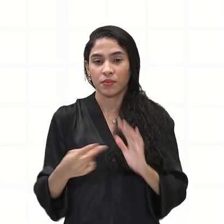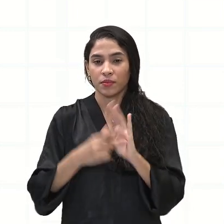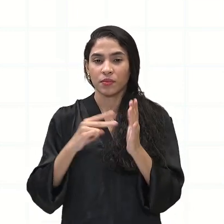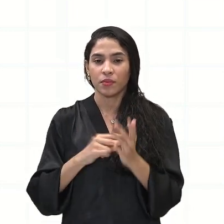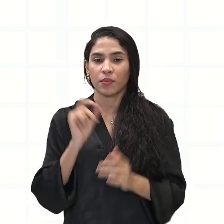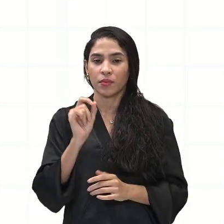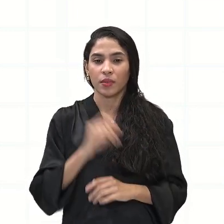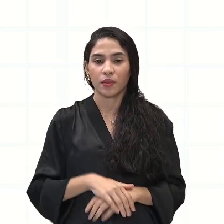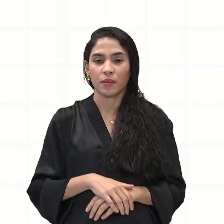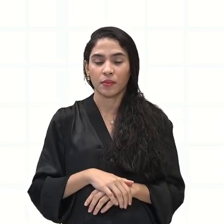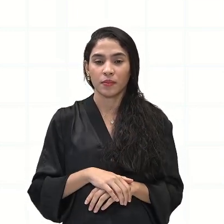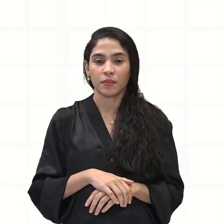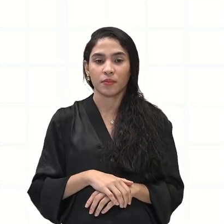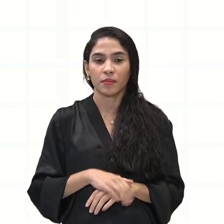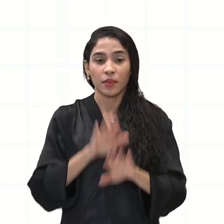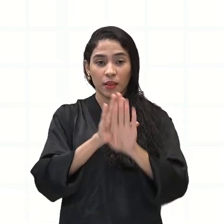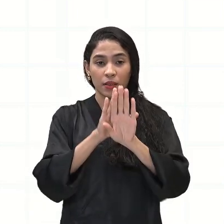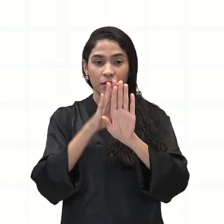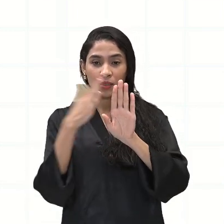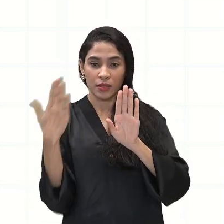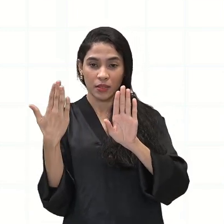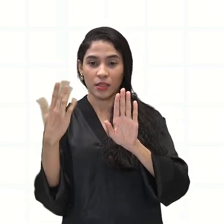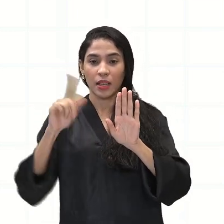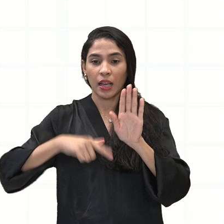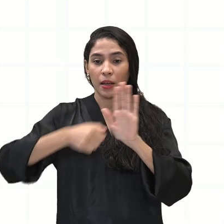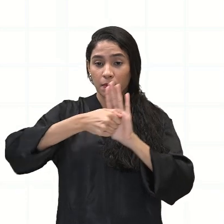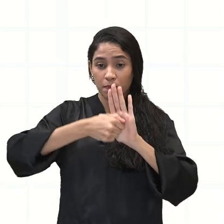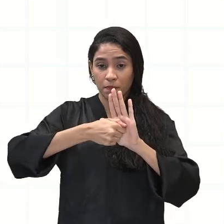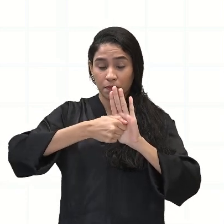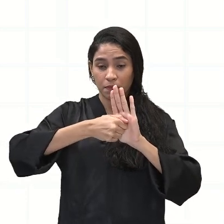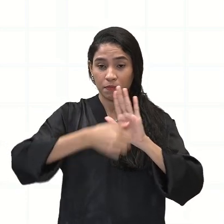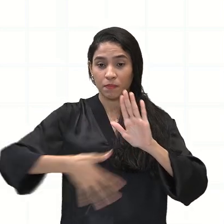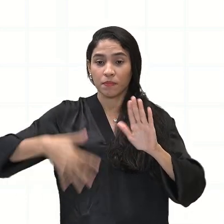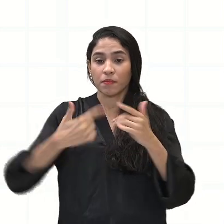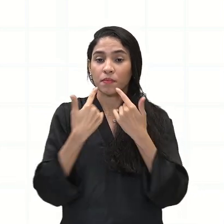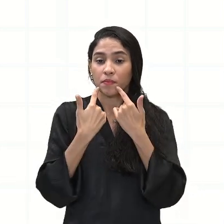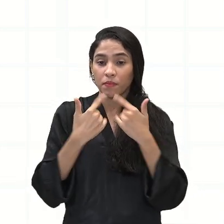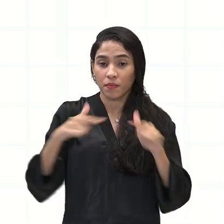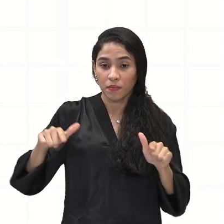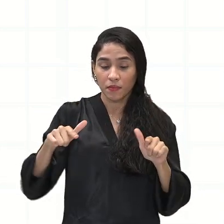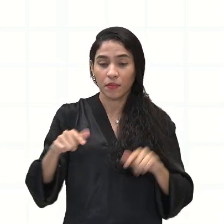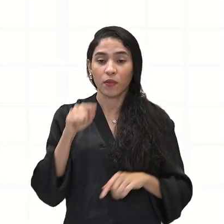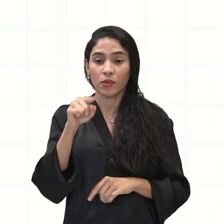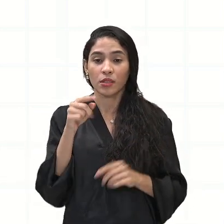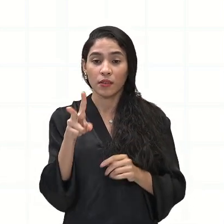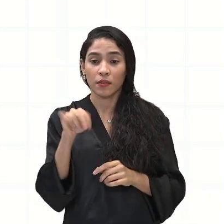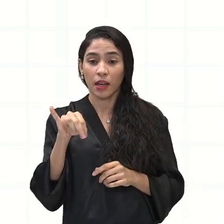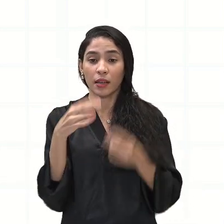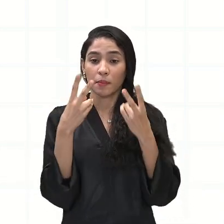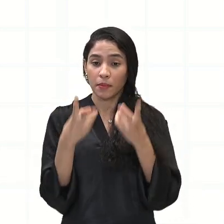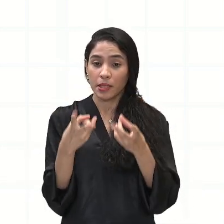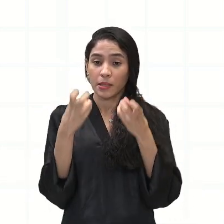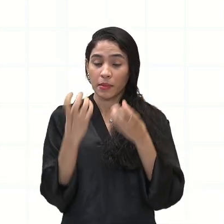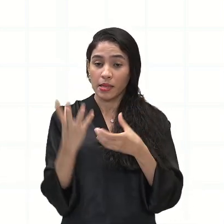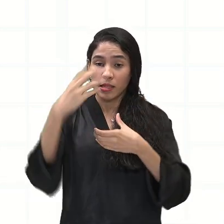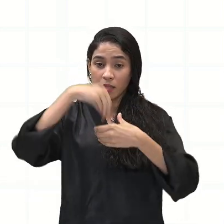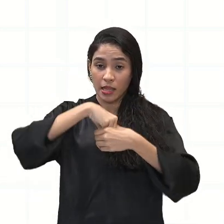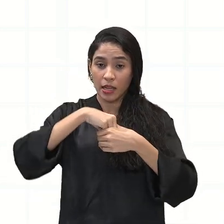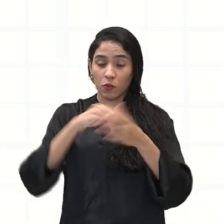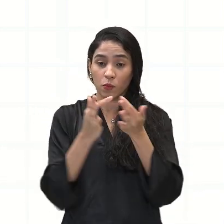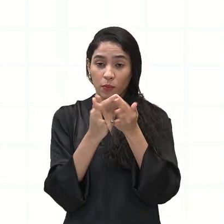a antítese ela é aquela figura de linguagem que nós vamos perceber dentro de um